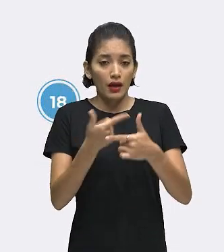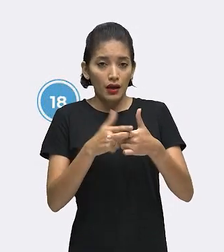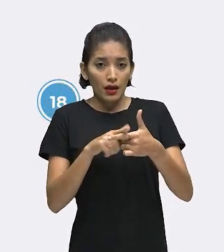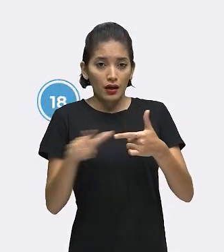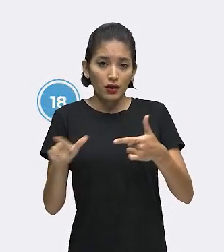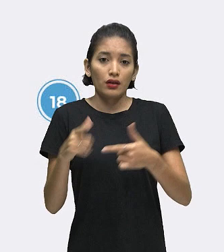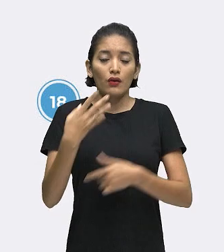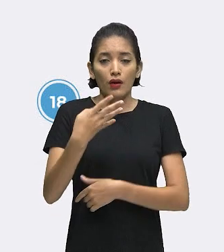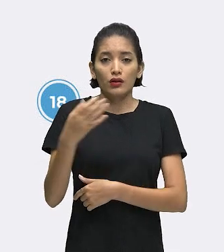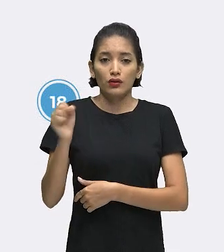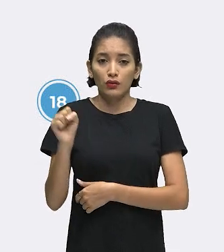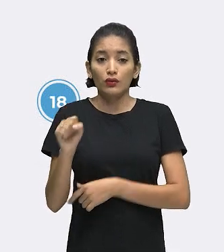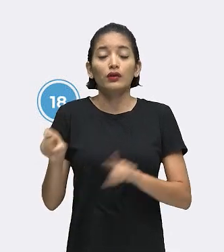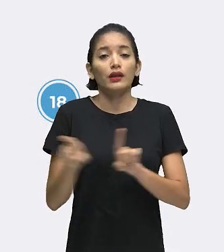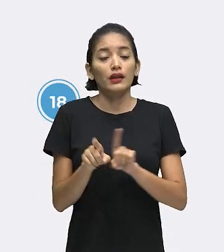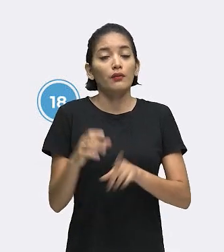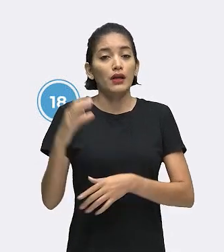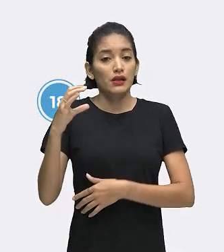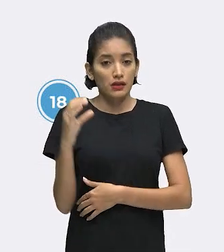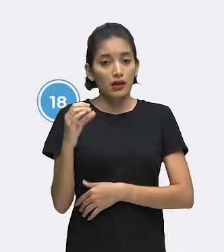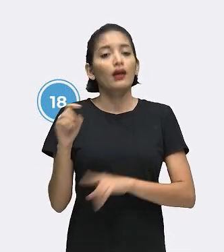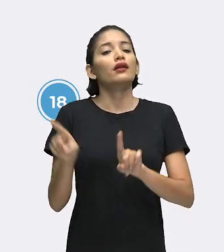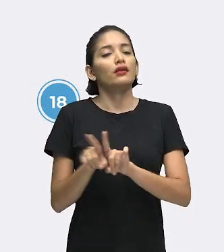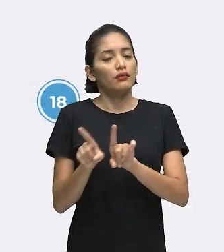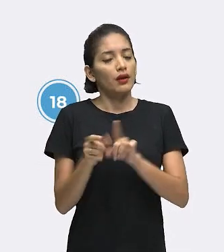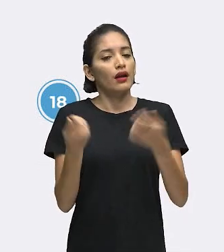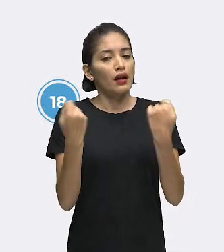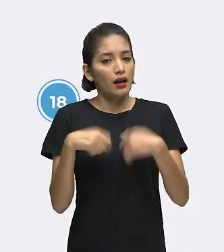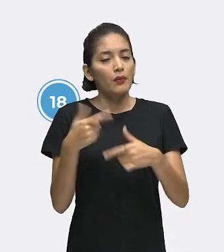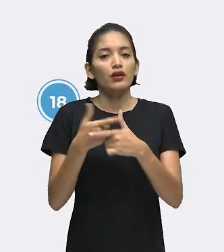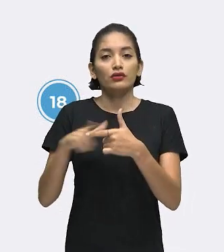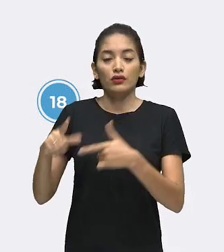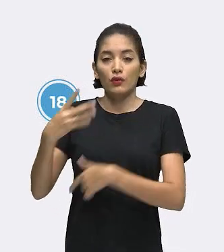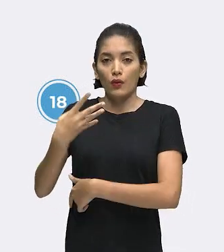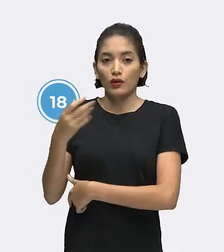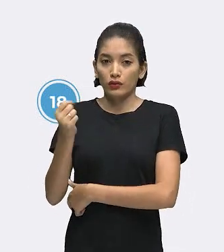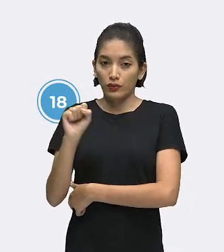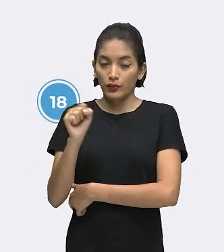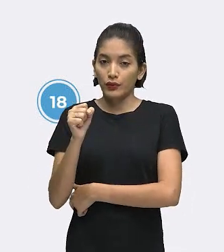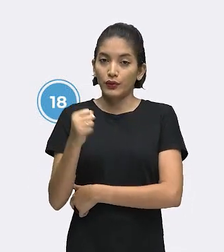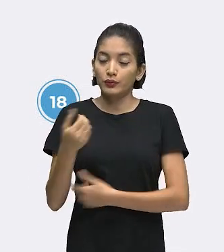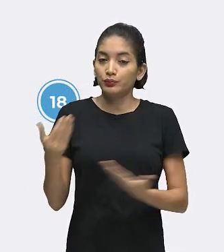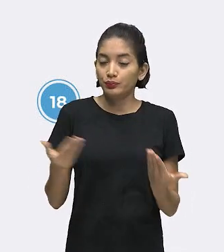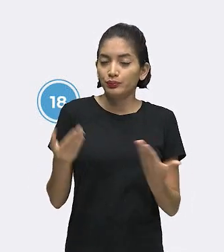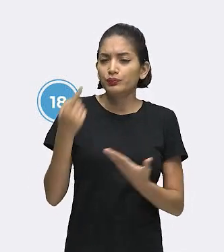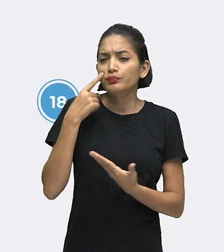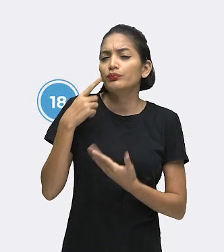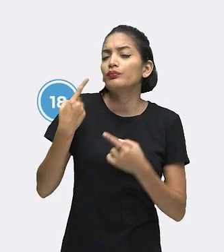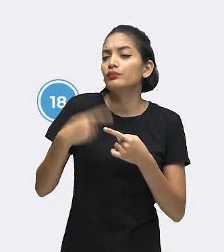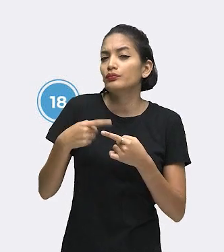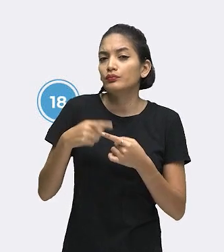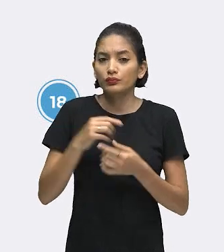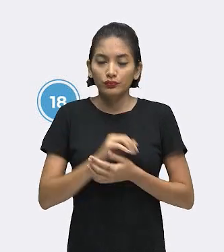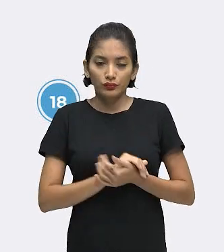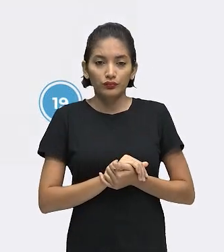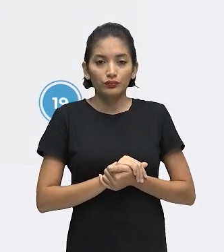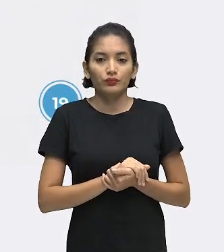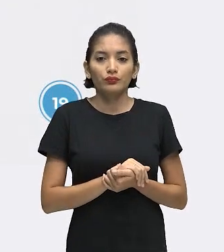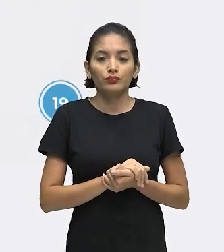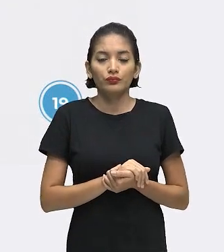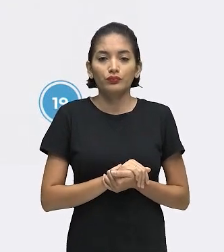por 8, e o item C também vai ser divisível por 4 e por 8. Agora vamos ver por quê.